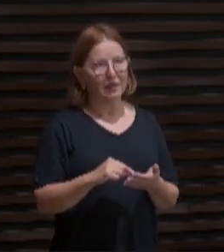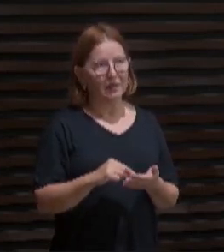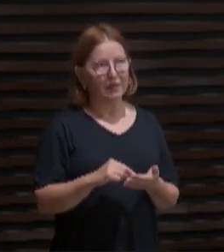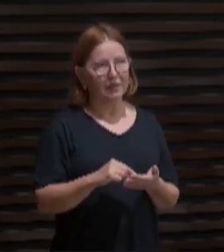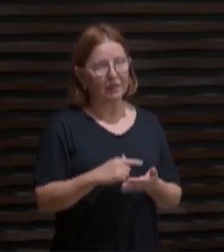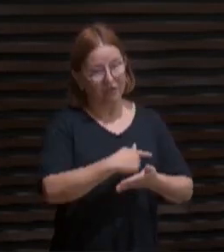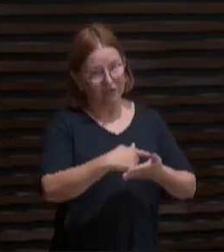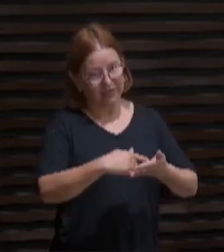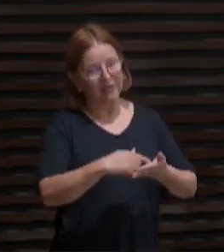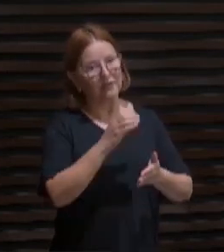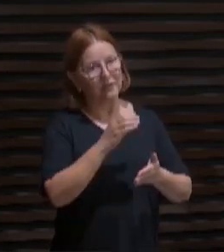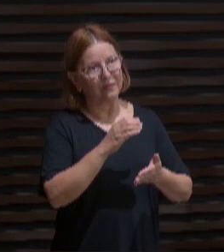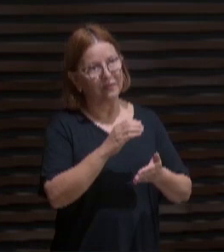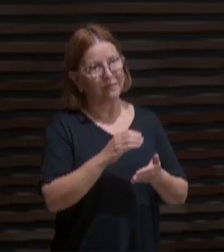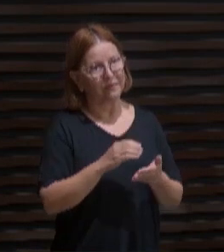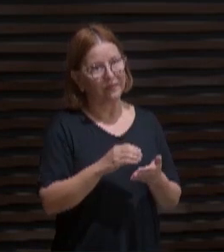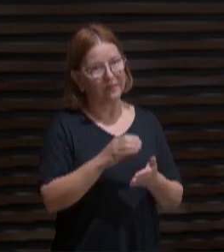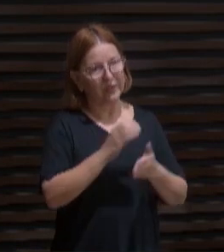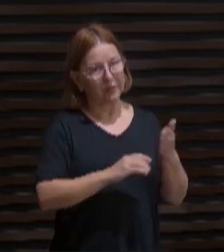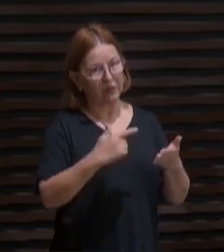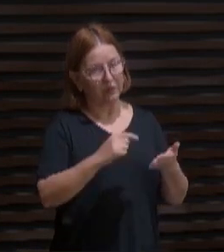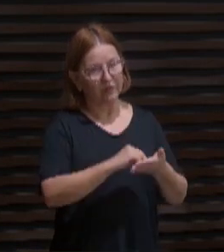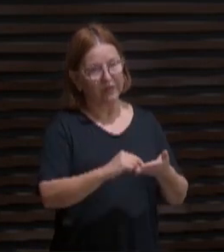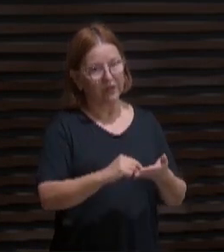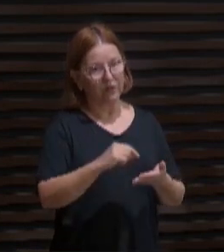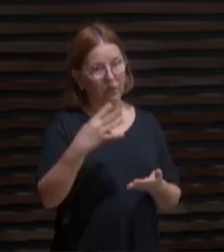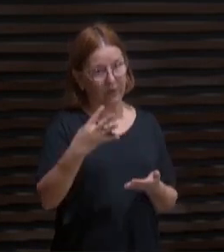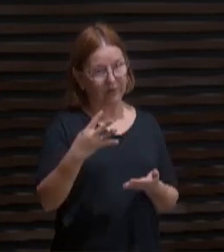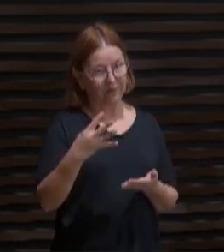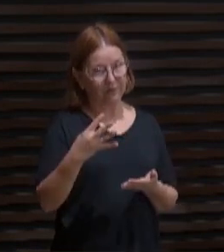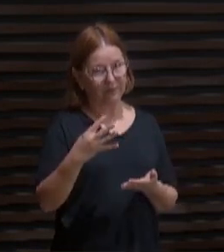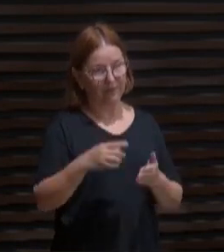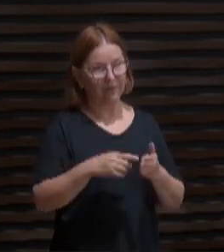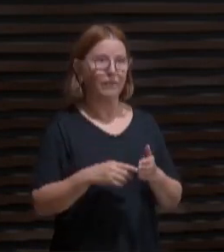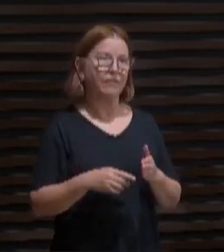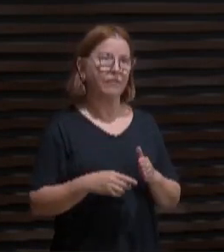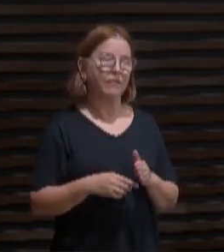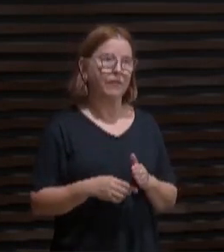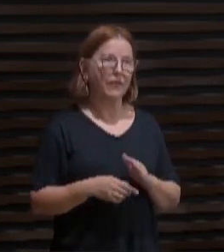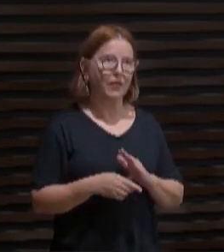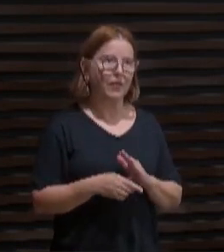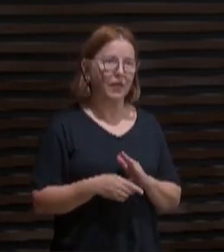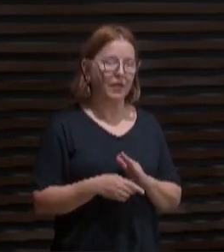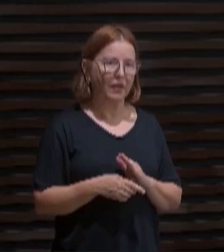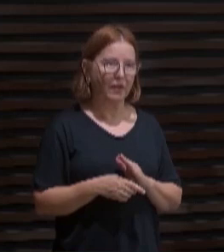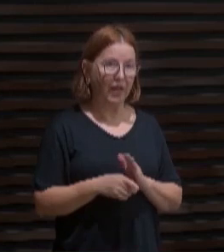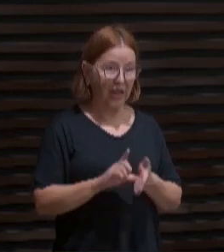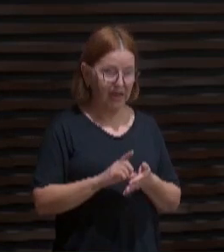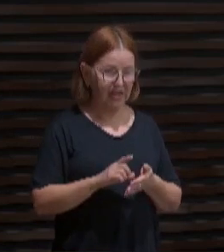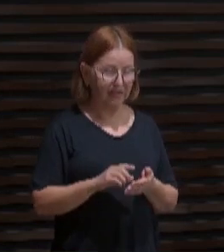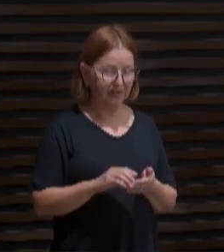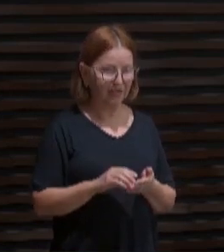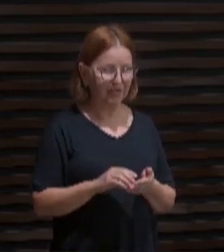Antes nunca havia dito Senhor Deus, mas sim simplesmente Deus, Elohim. Mas a partir da